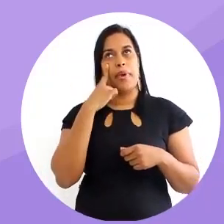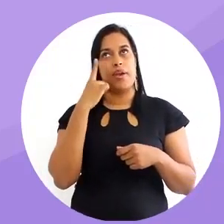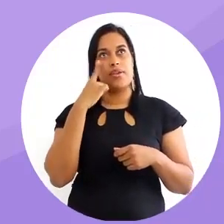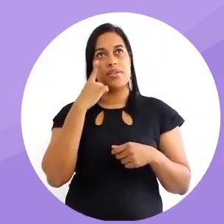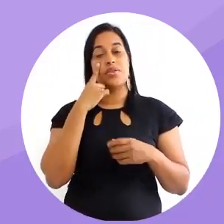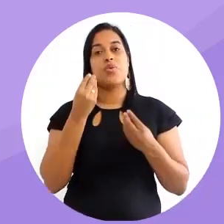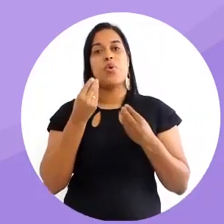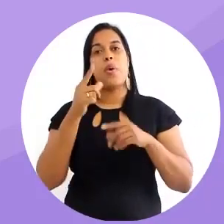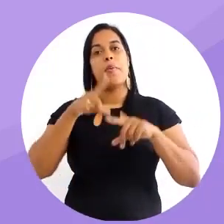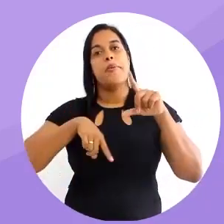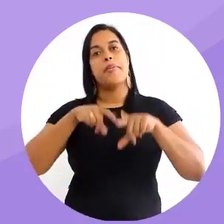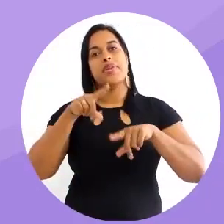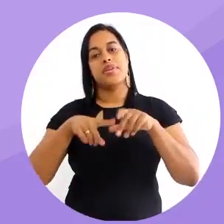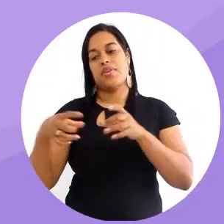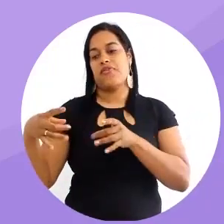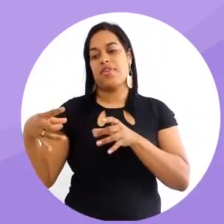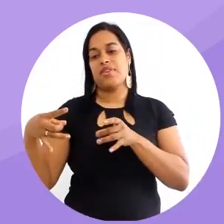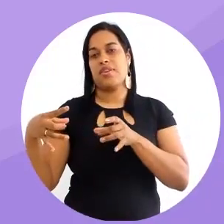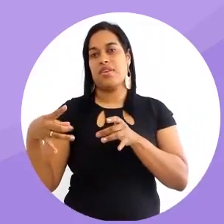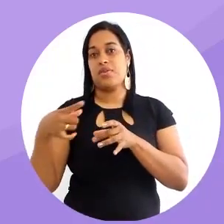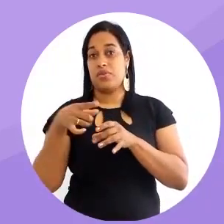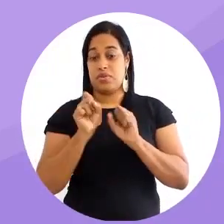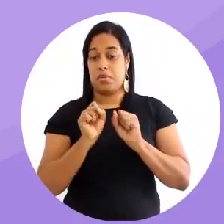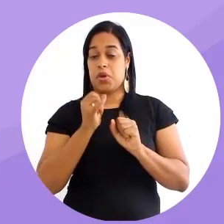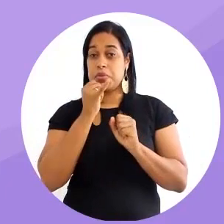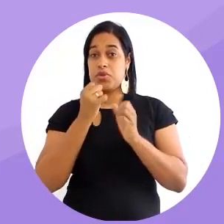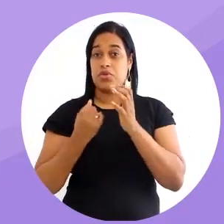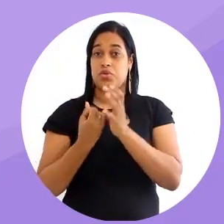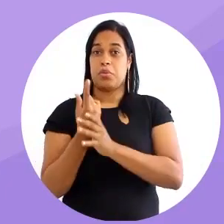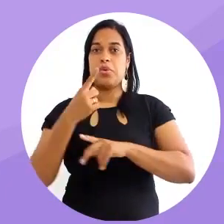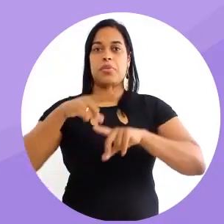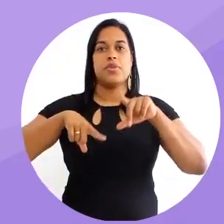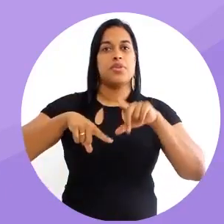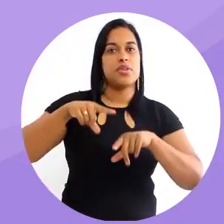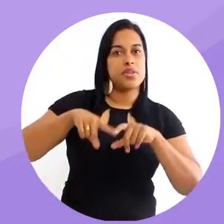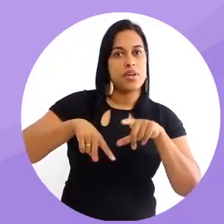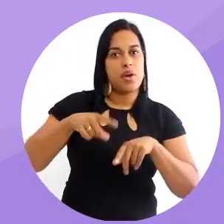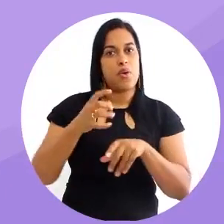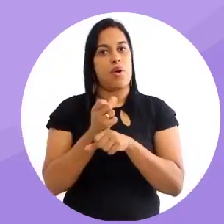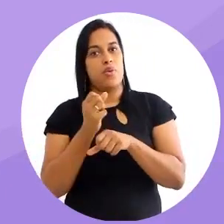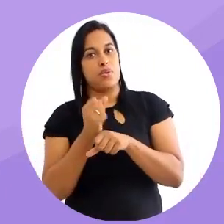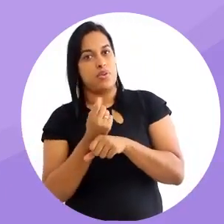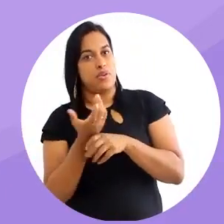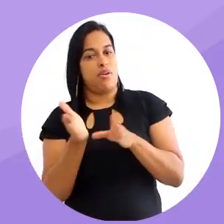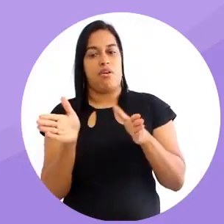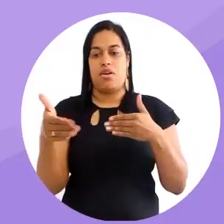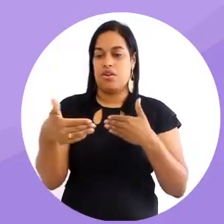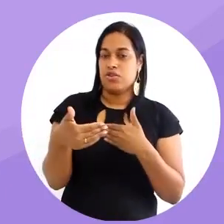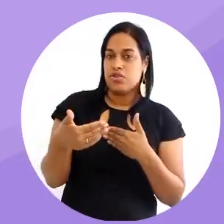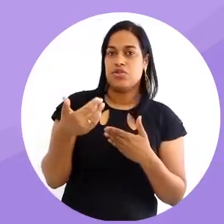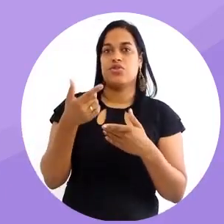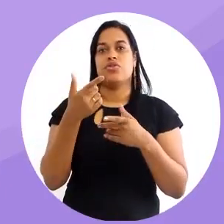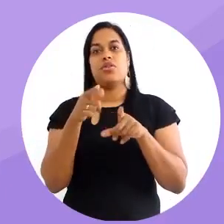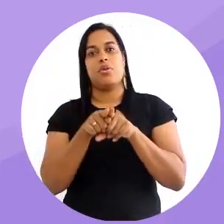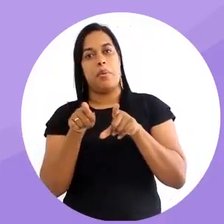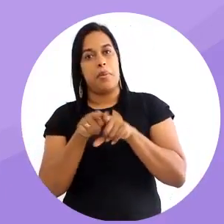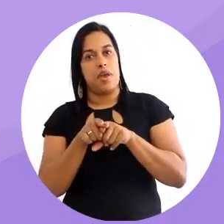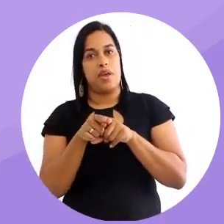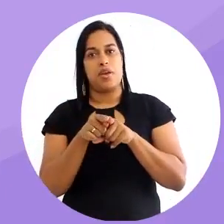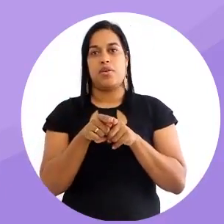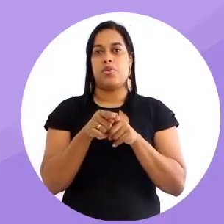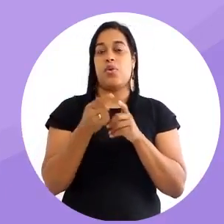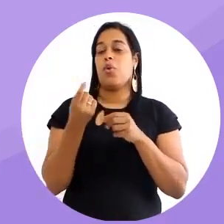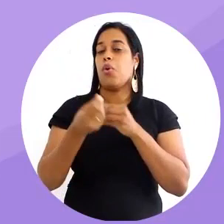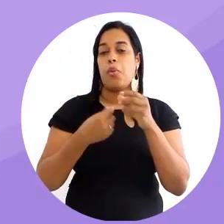com base em como o material é vendido. Você pode comprar o material por metro quadrado, por caixa, por